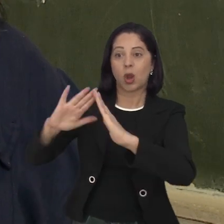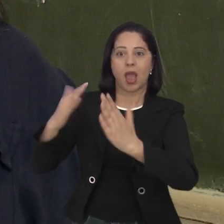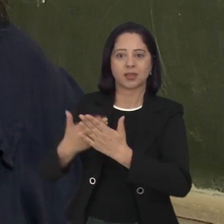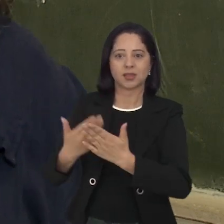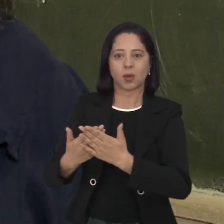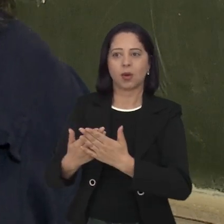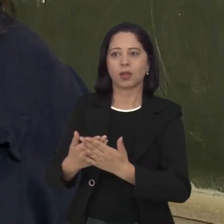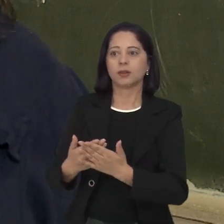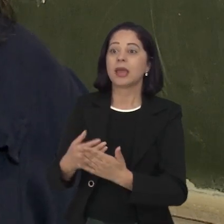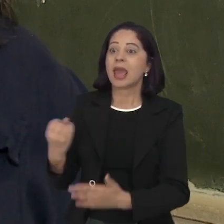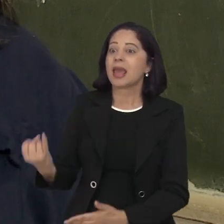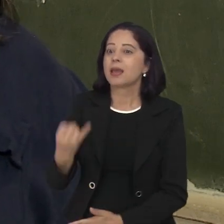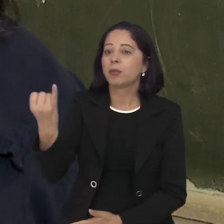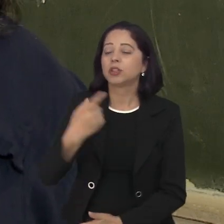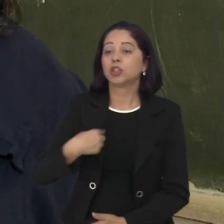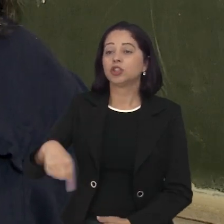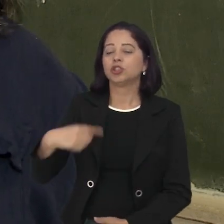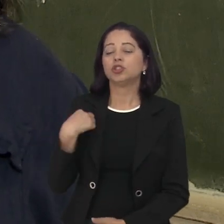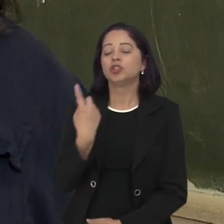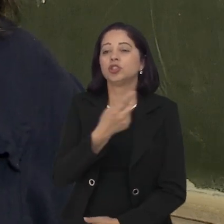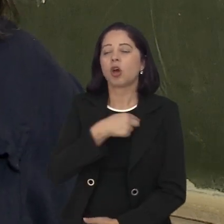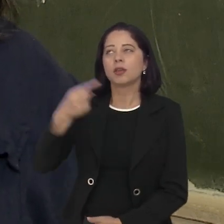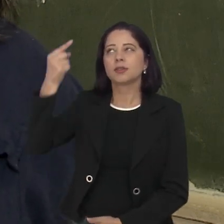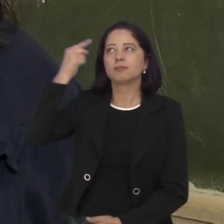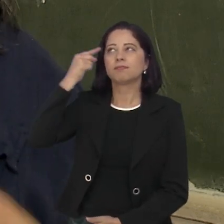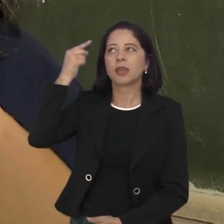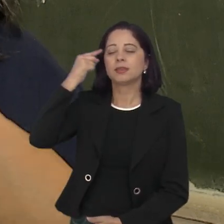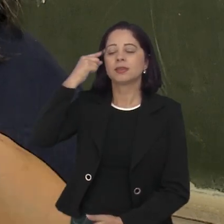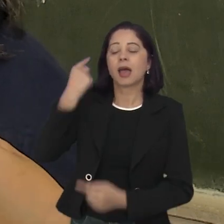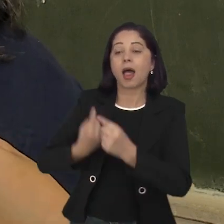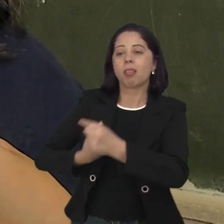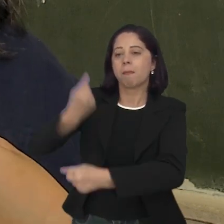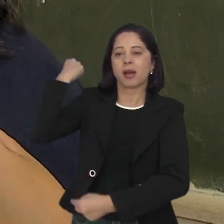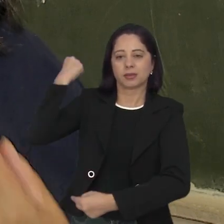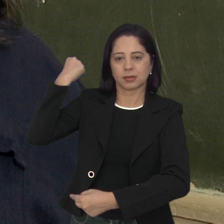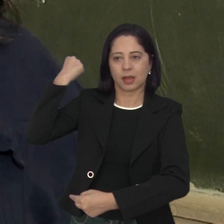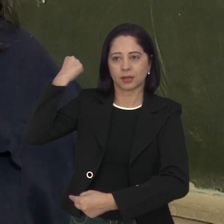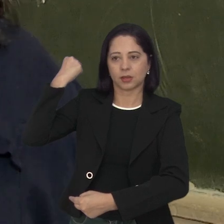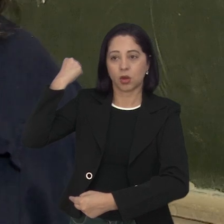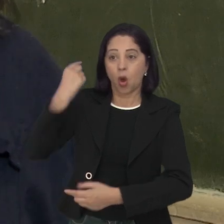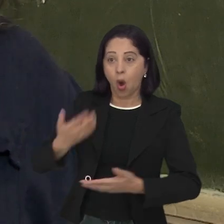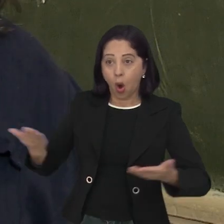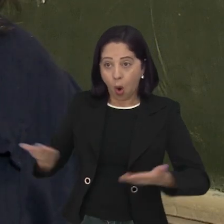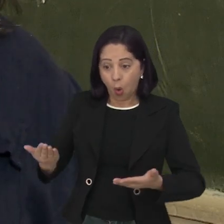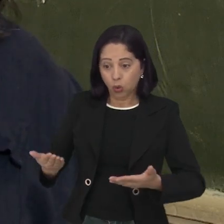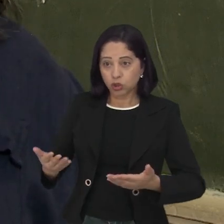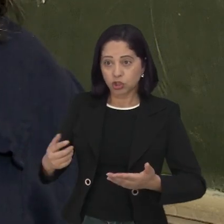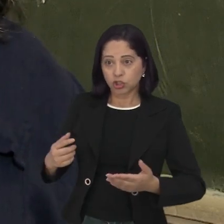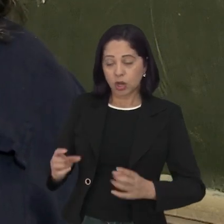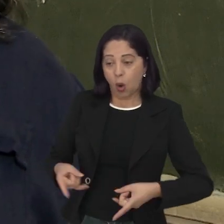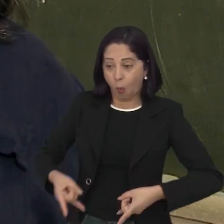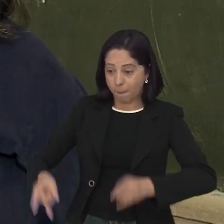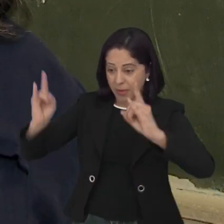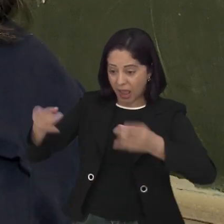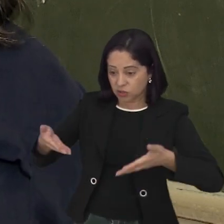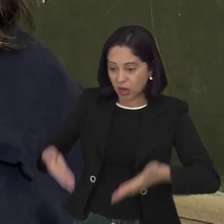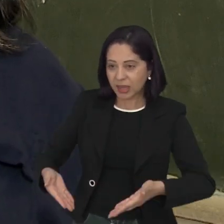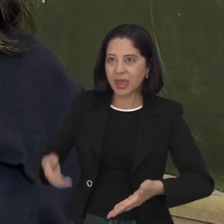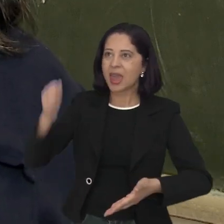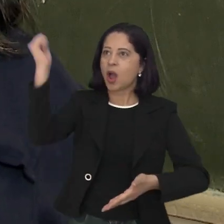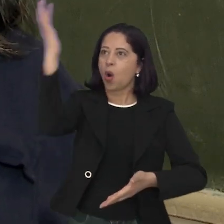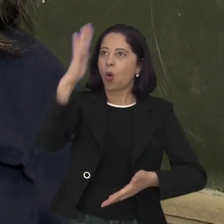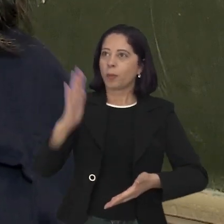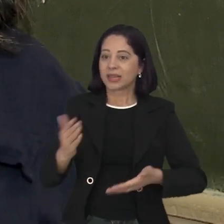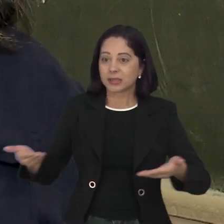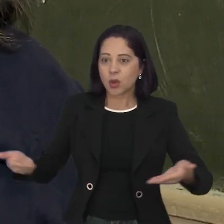reconstruída por que que é importante isso porque a gente fala pros alunos a nossa memória faz o que nós somos hoje então se nós estamos dentro de um